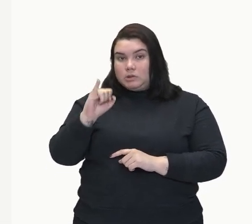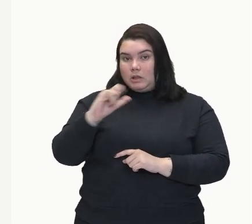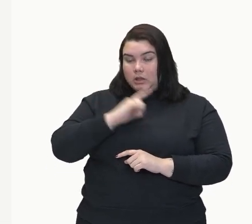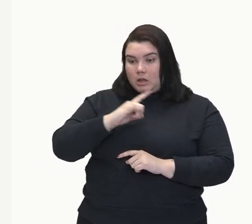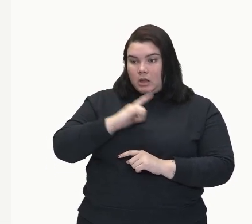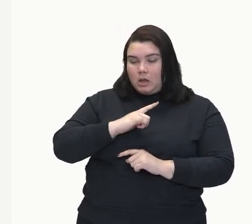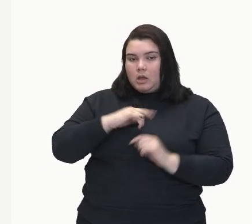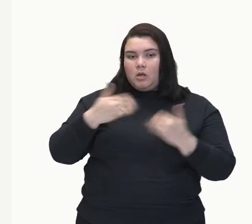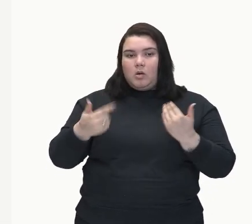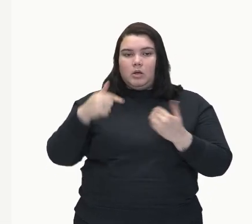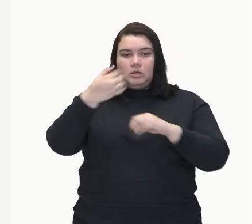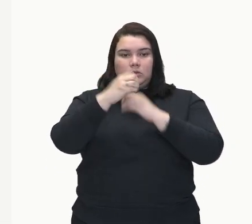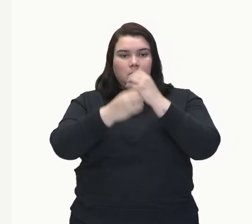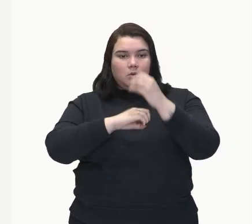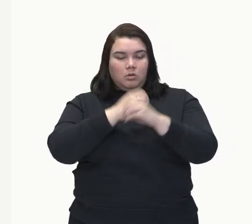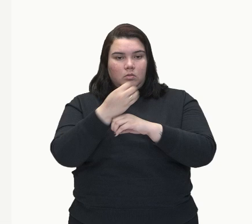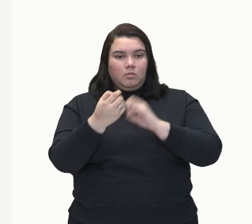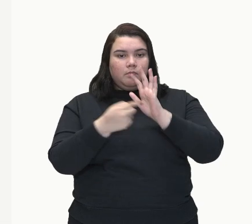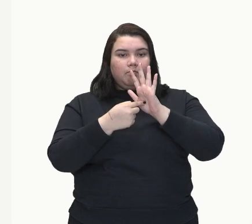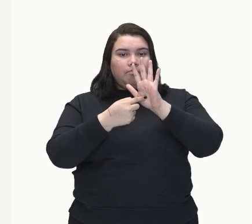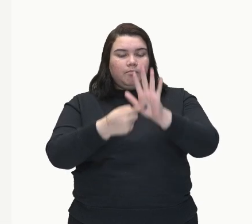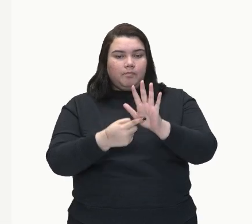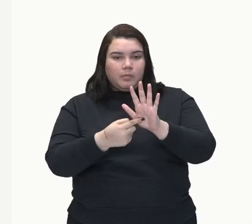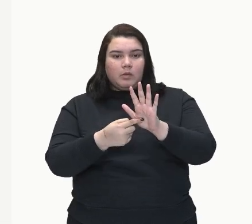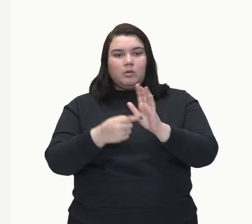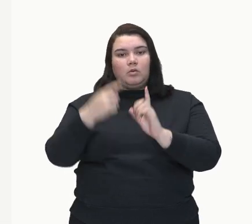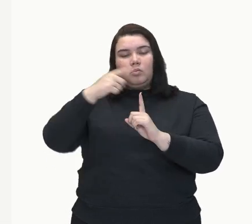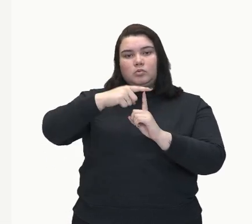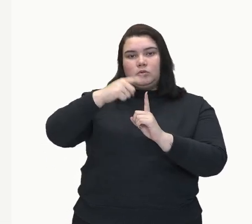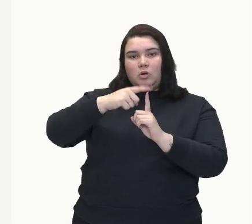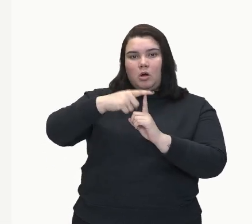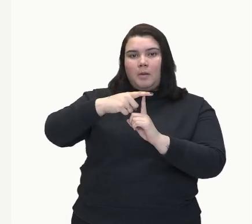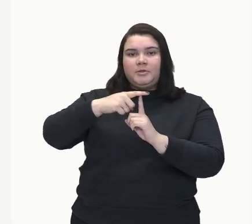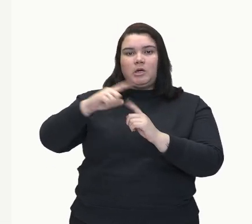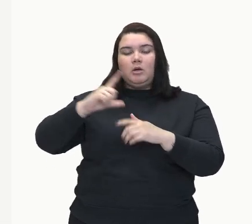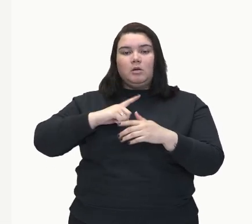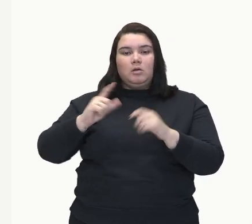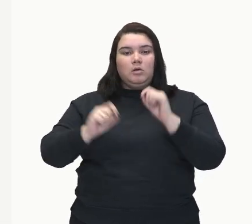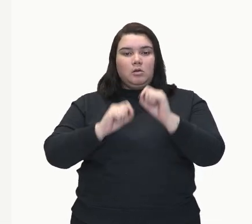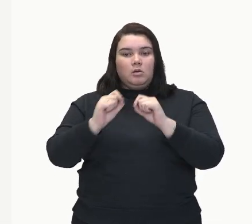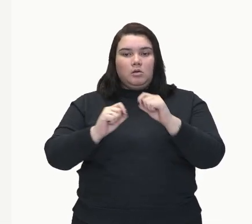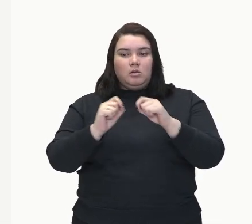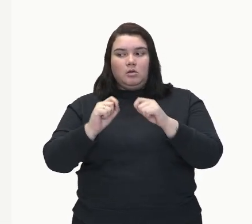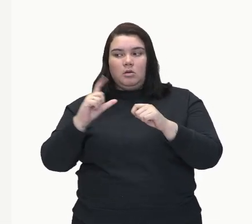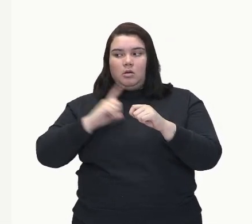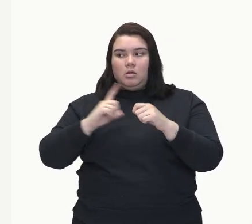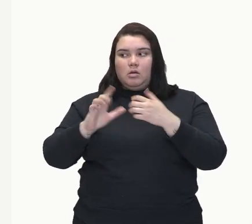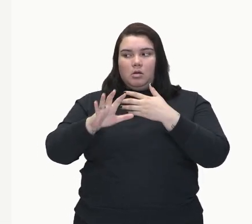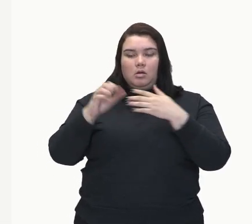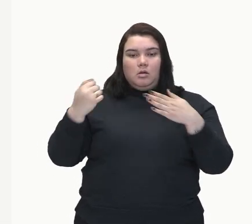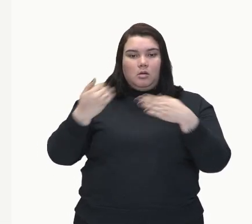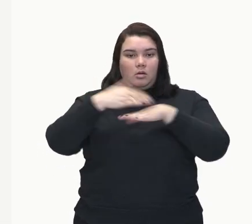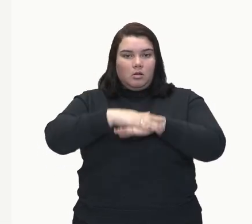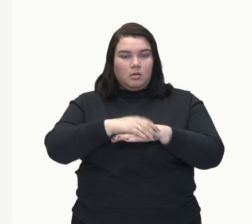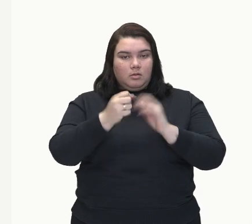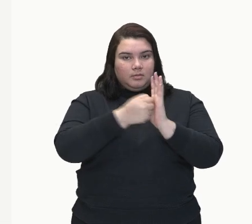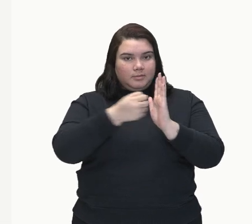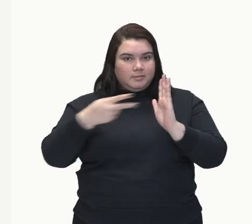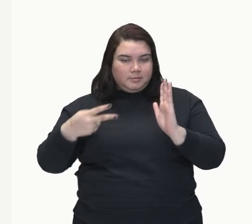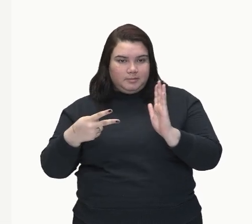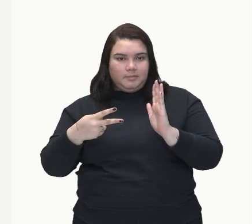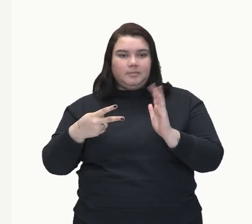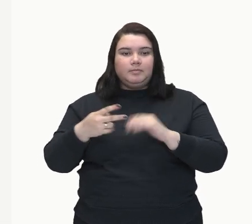essa molécula vai apresentar atividade óptica. Se não existir carbono assimétrico, quer dizer que não vai